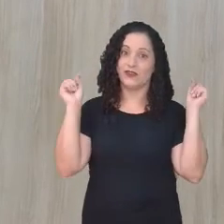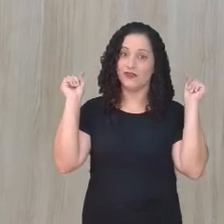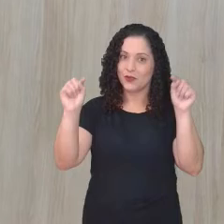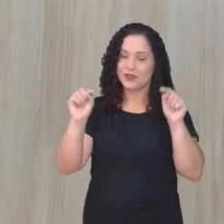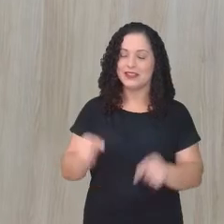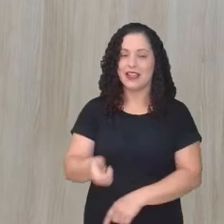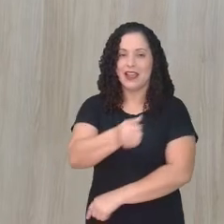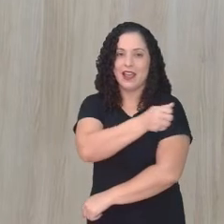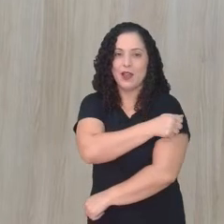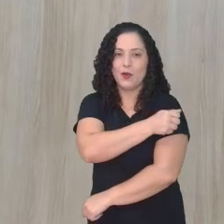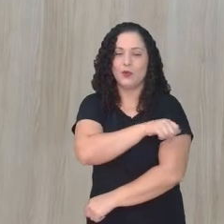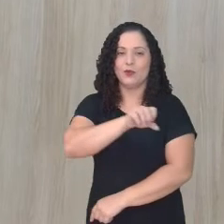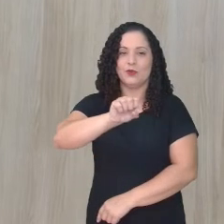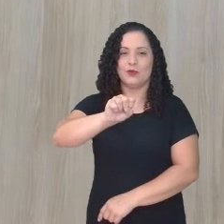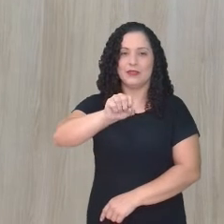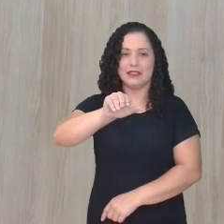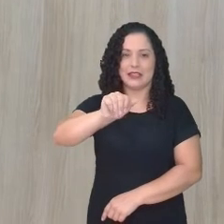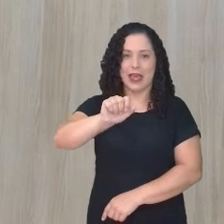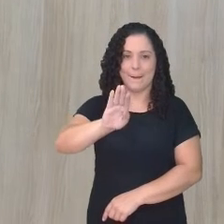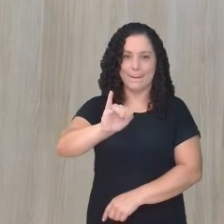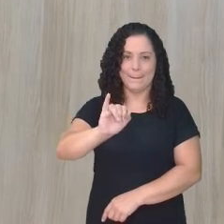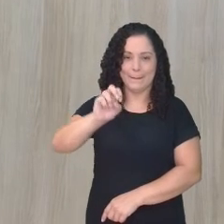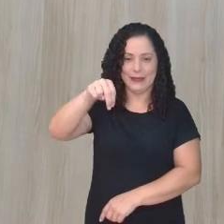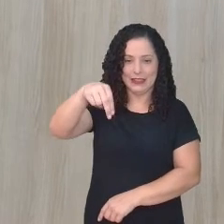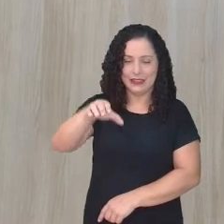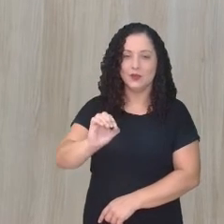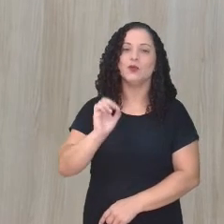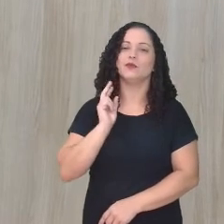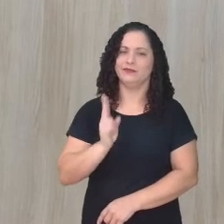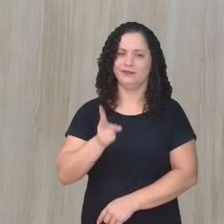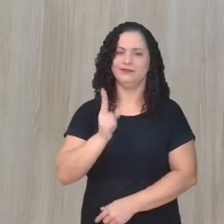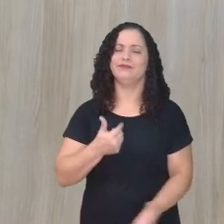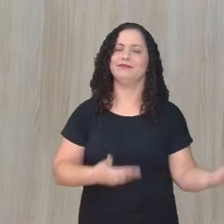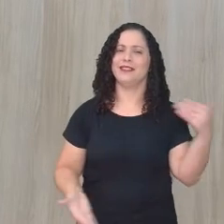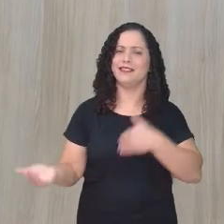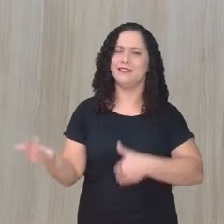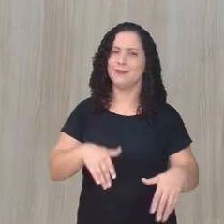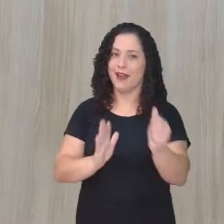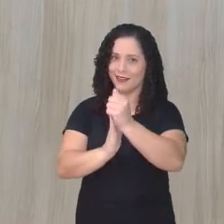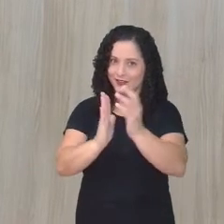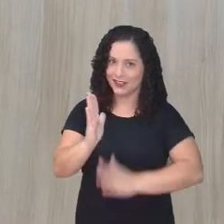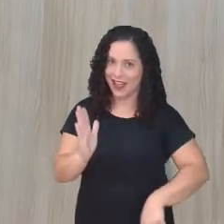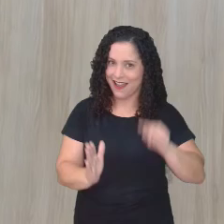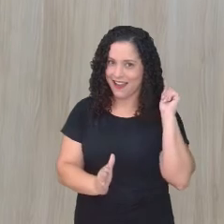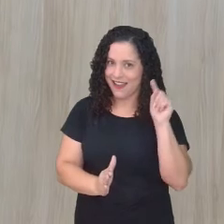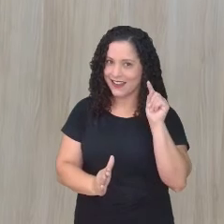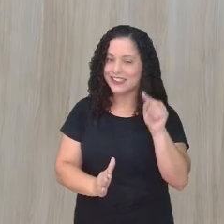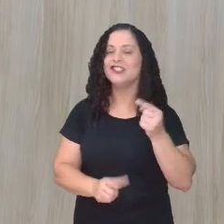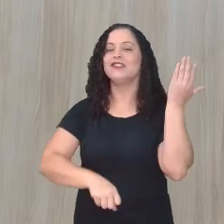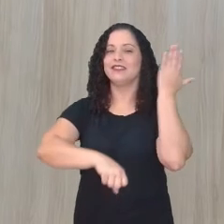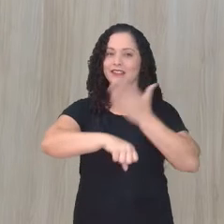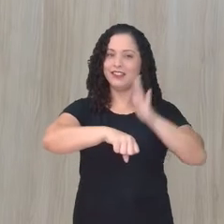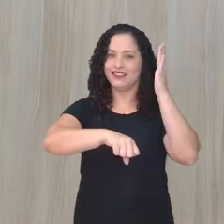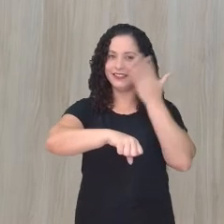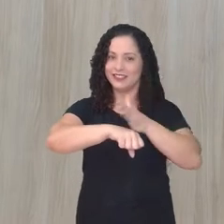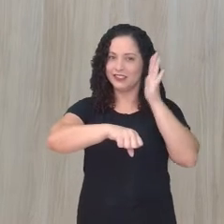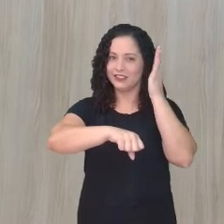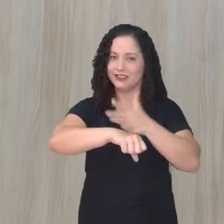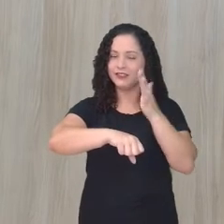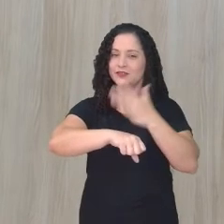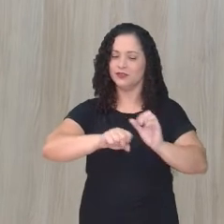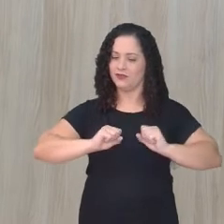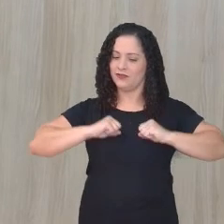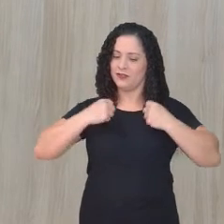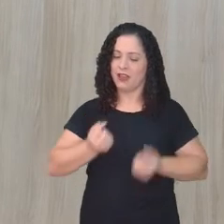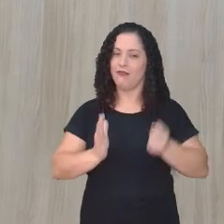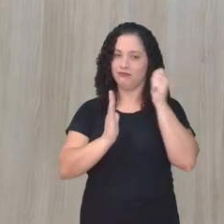Sabino, que sempre está conosco. Vai ir fazendo as atividades e se exercitando, se capacitando na